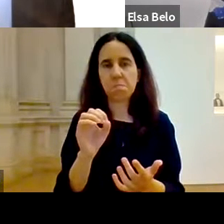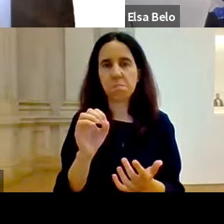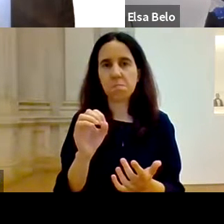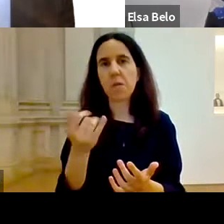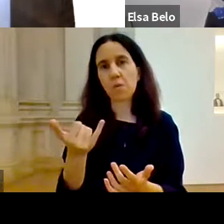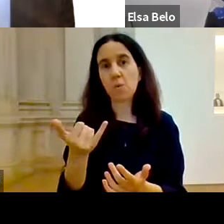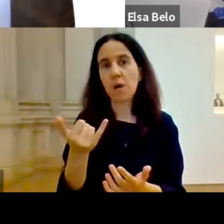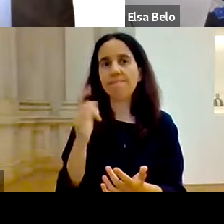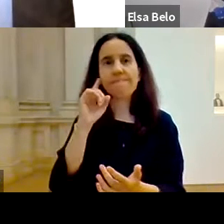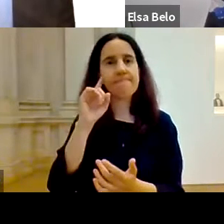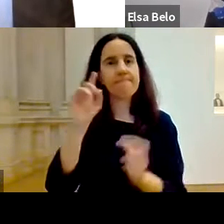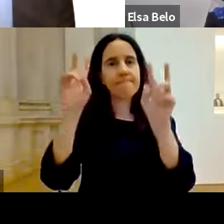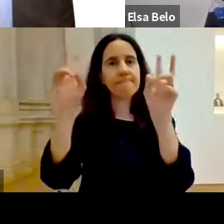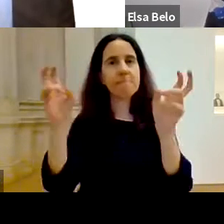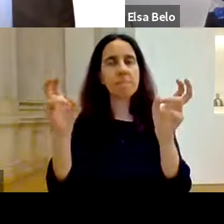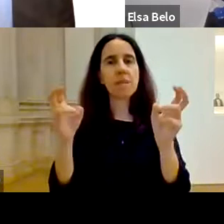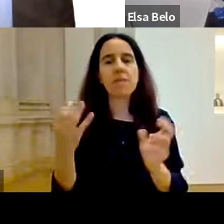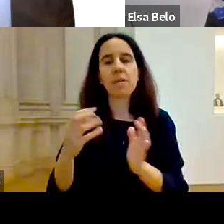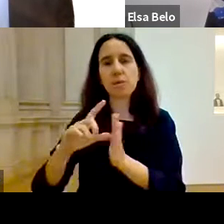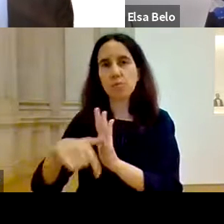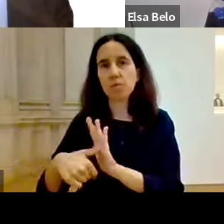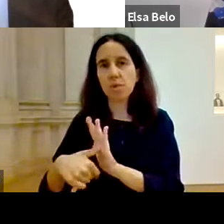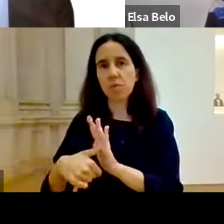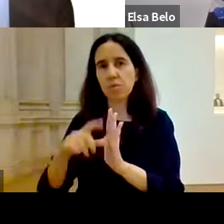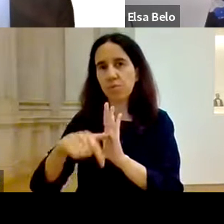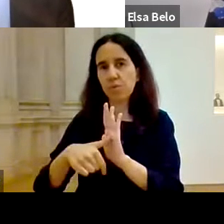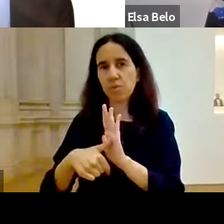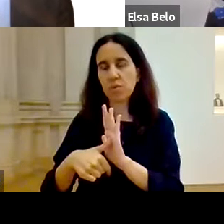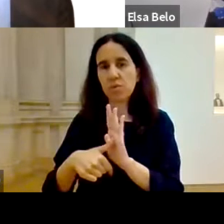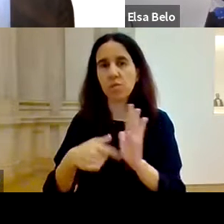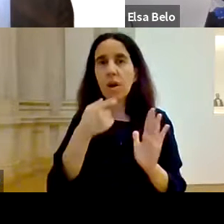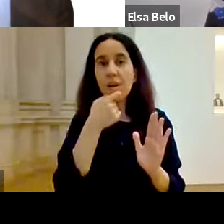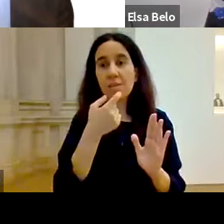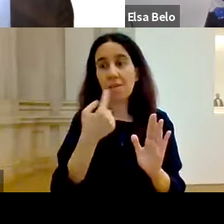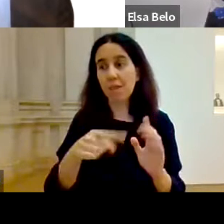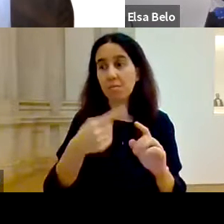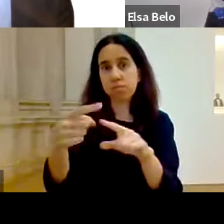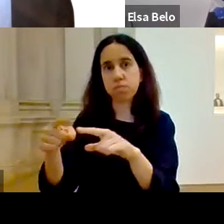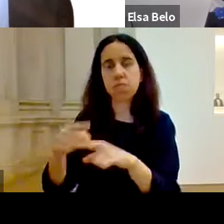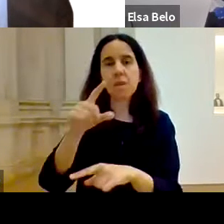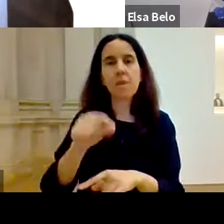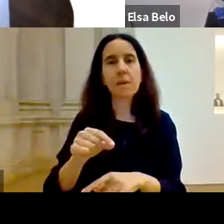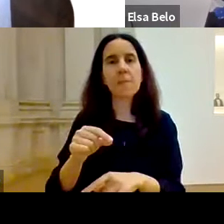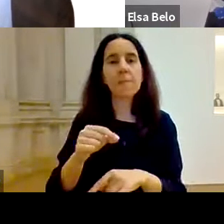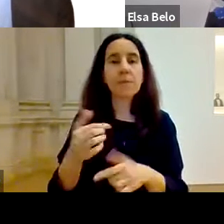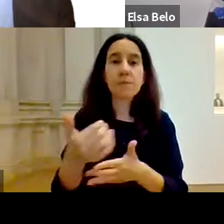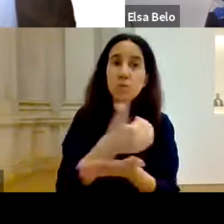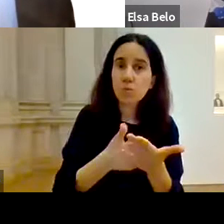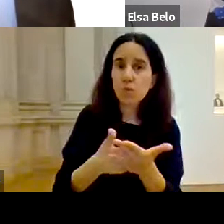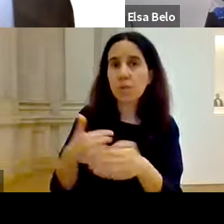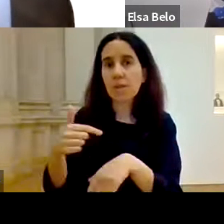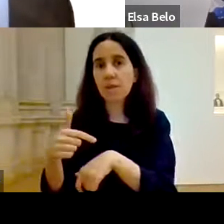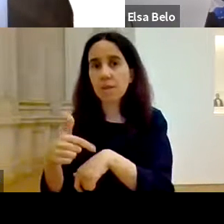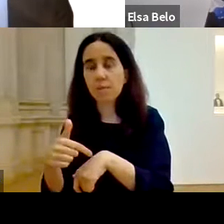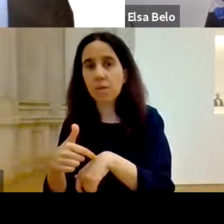importante, de facto um projeto é um projeto e precisa de ter várias coisas, entre as quais recursos e tempo, não é? Um